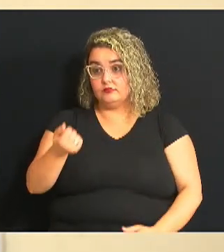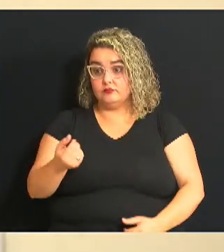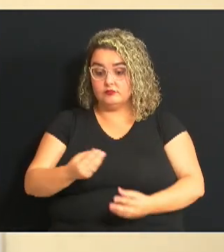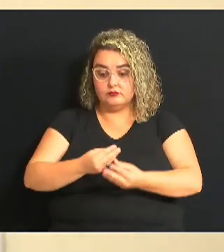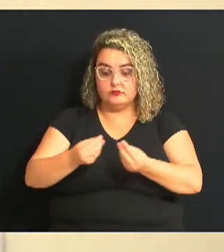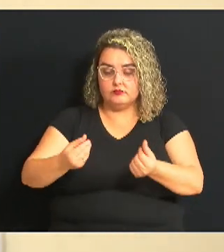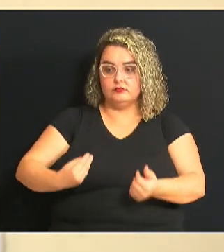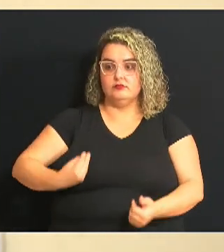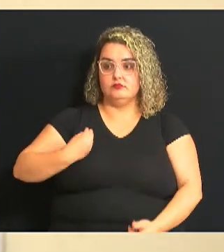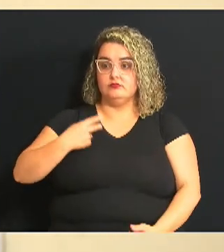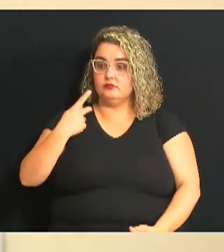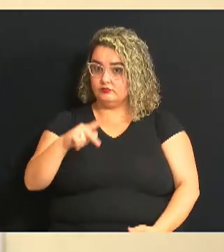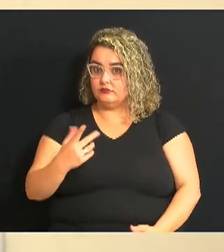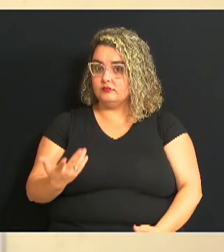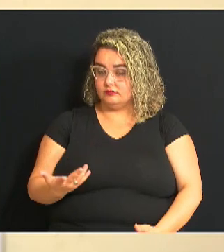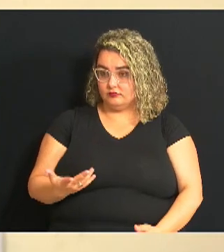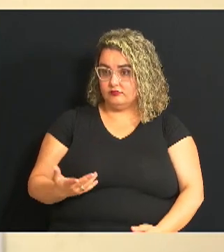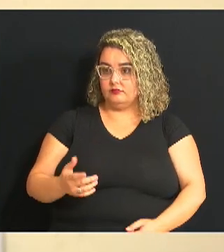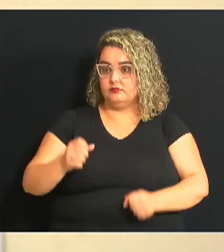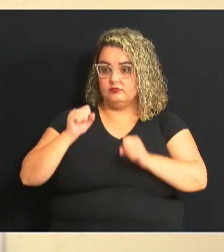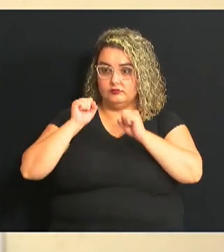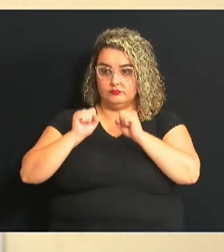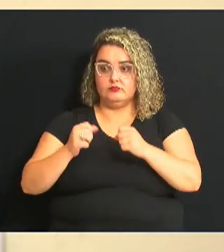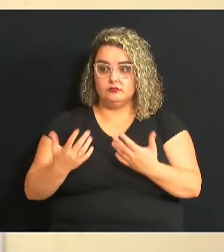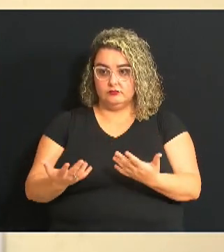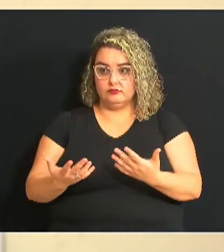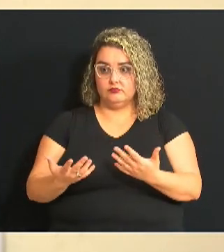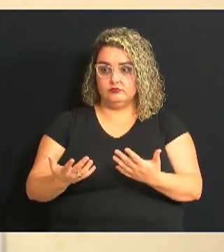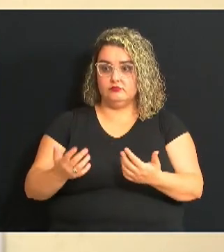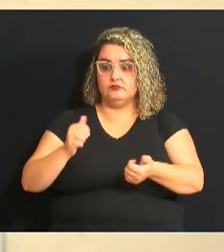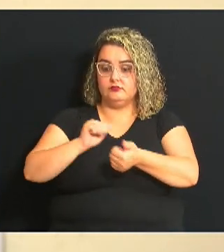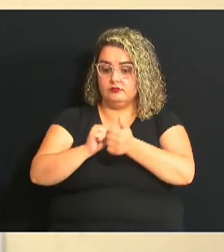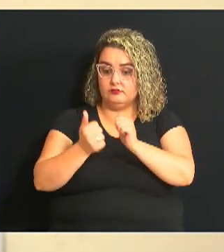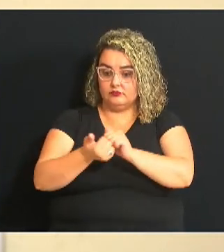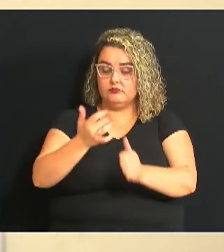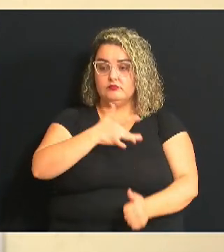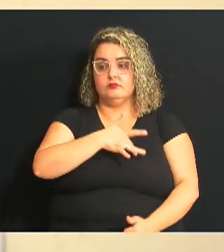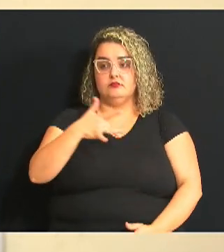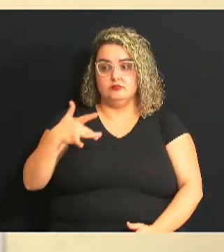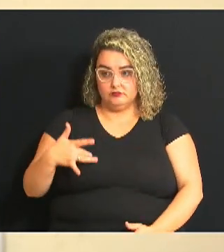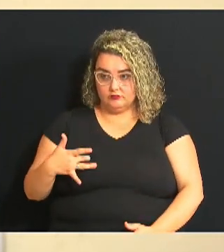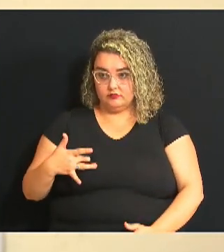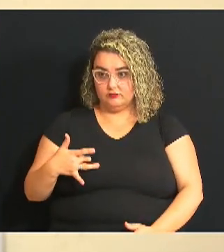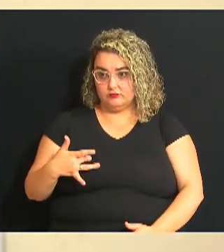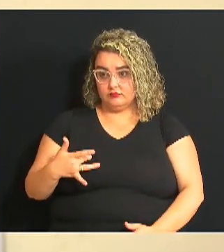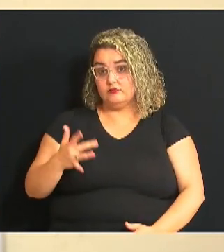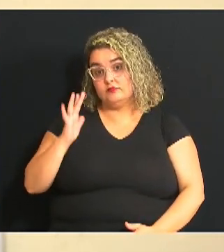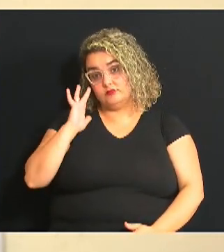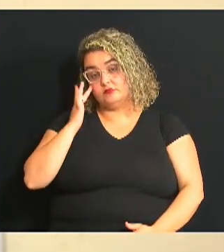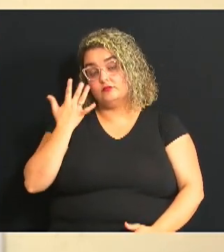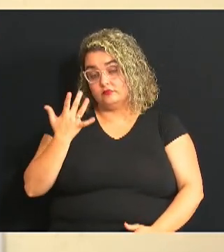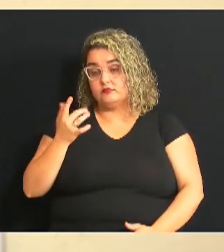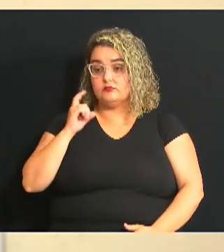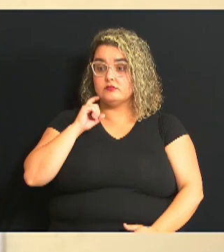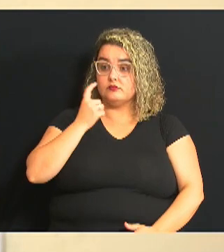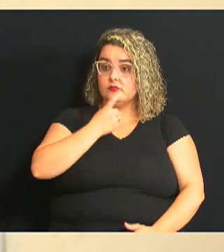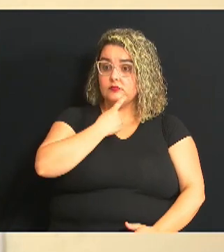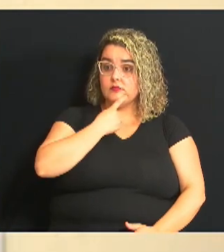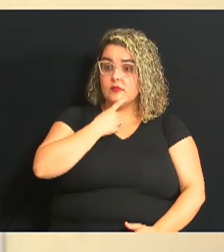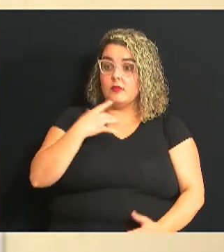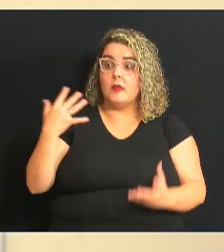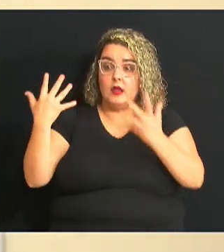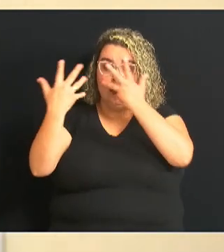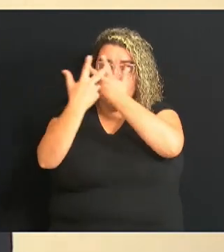vida dele, a gente pode restabelecer saúde, e acho que isso a odontologia tem de bonito, a gente